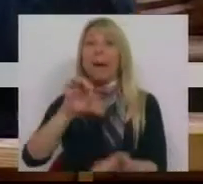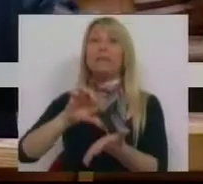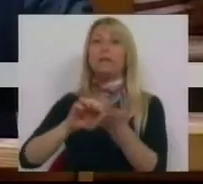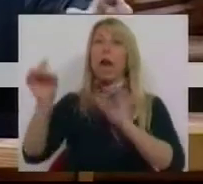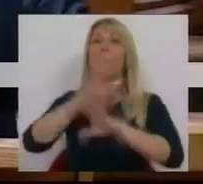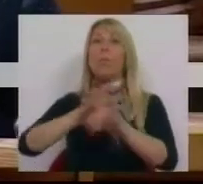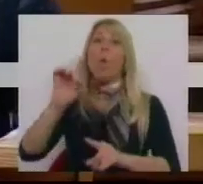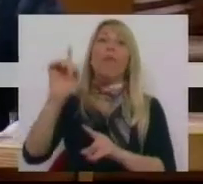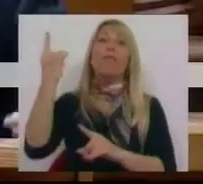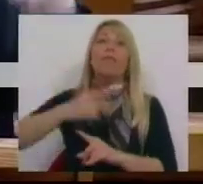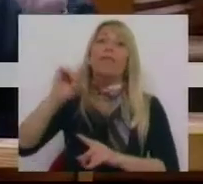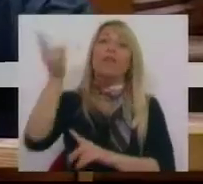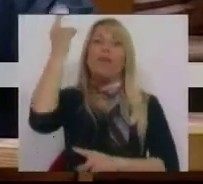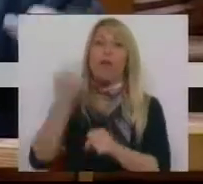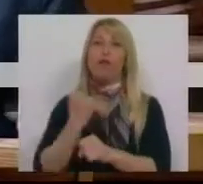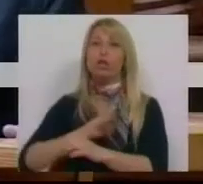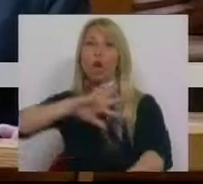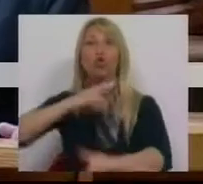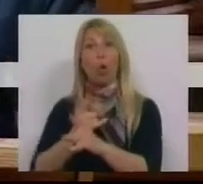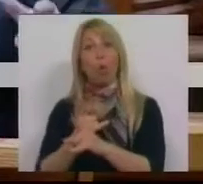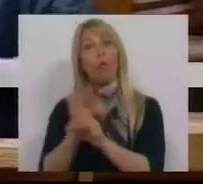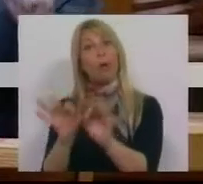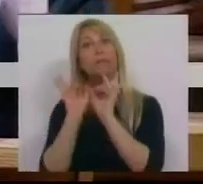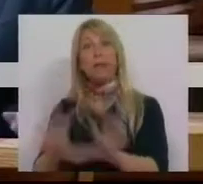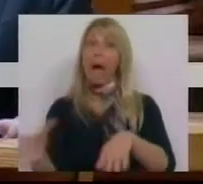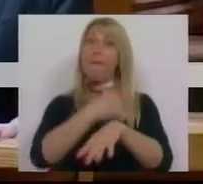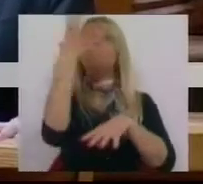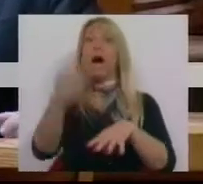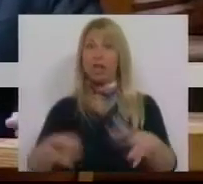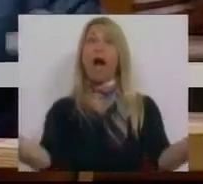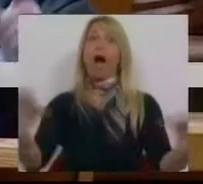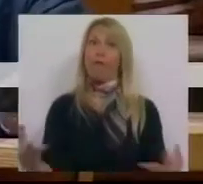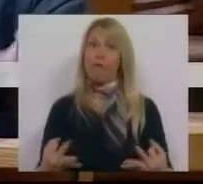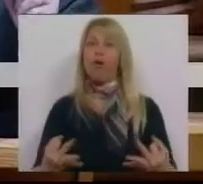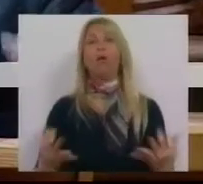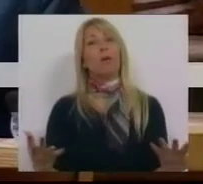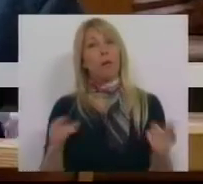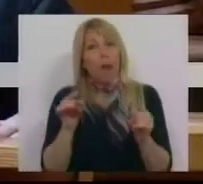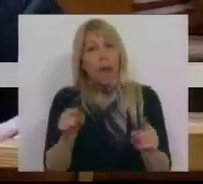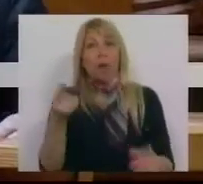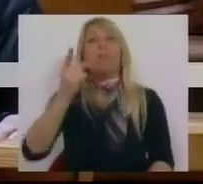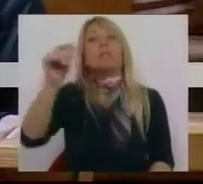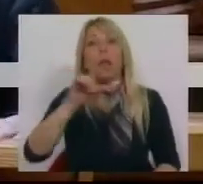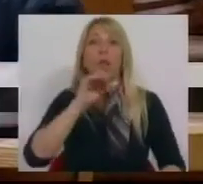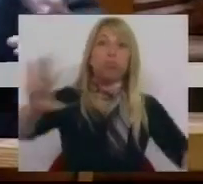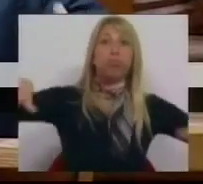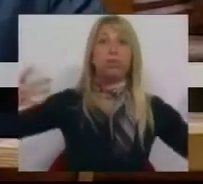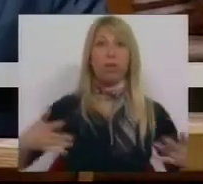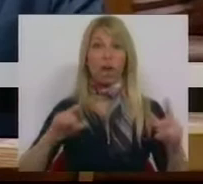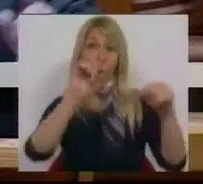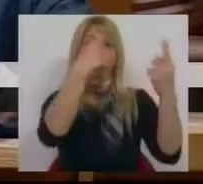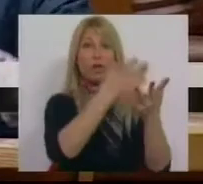mais tarde, embora não nos nossos termos, veio a ter. Era essa uma das saídas possíveis, entre várias que eram necessárias.